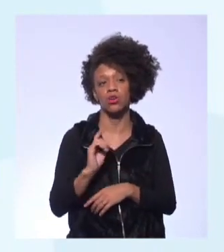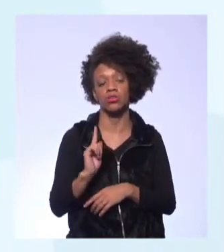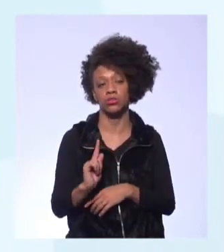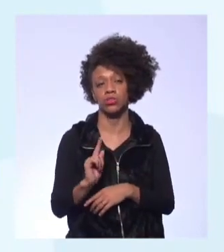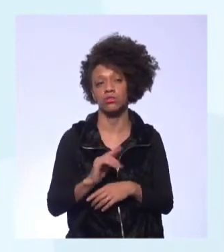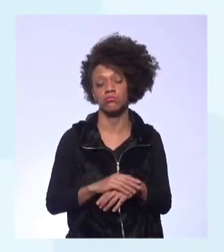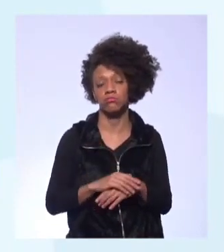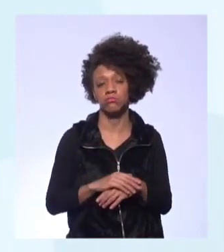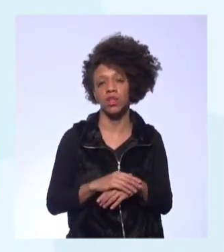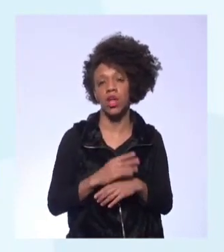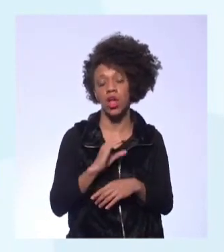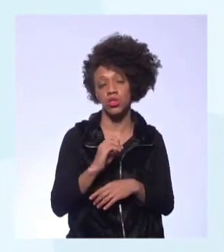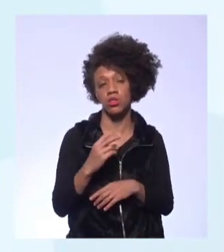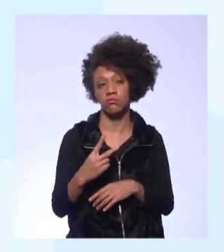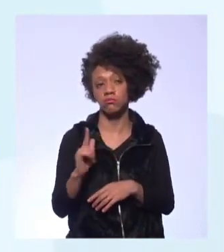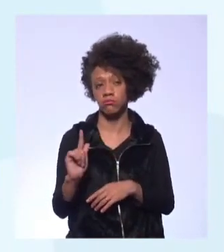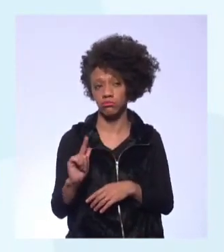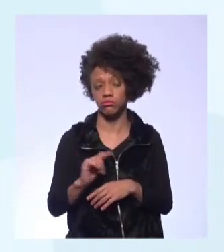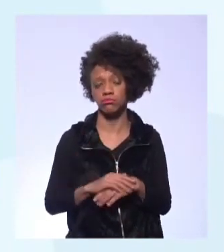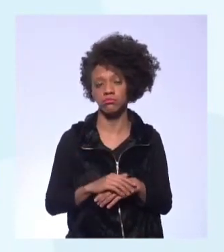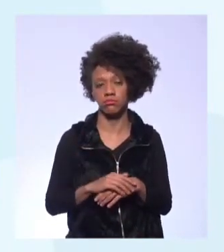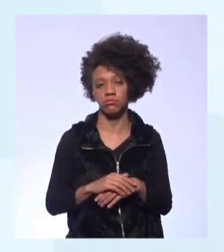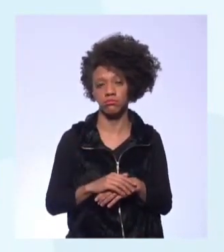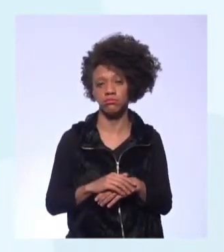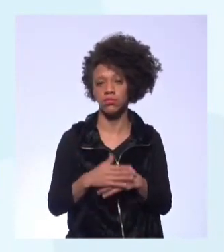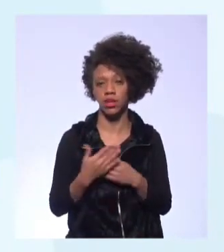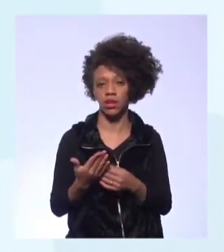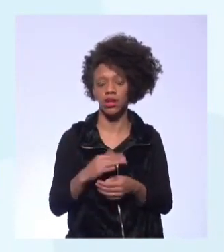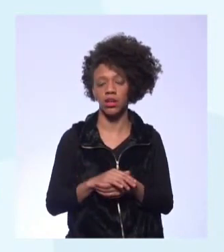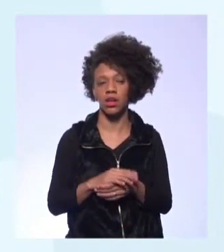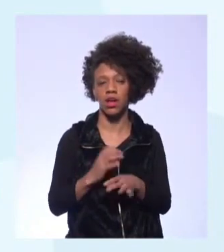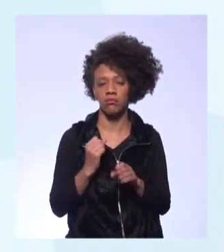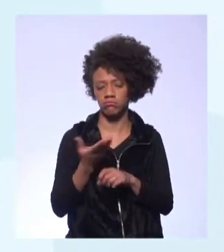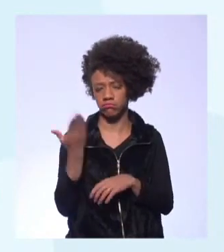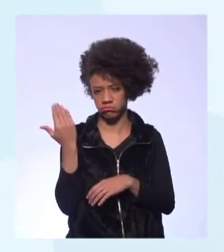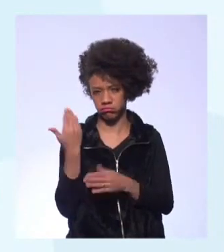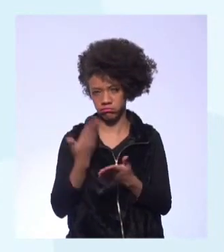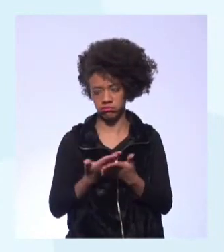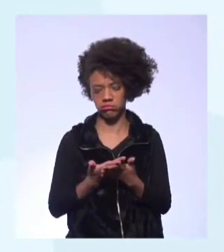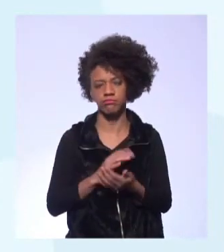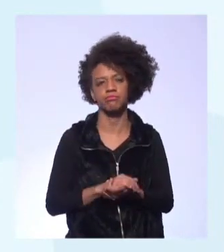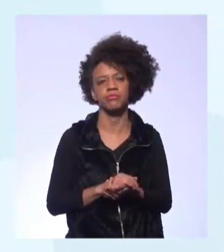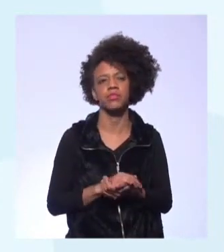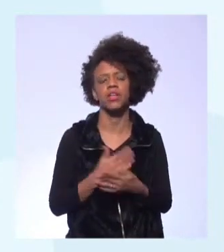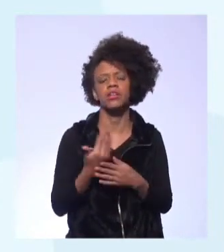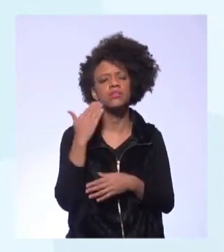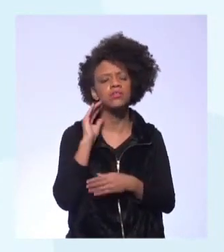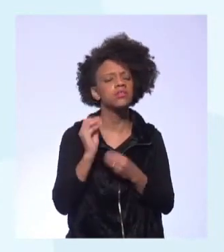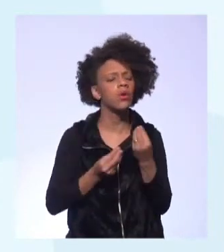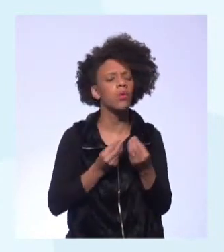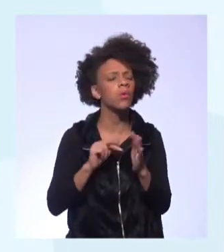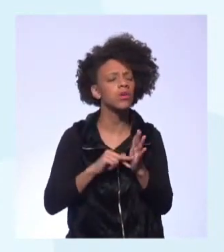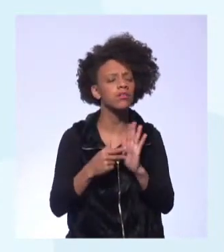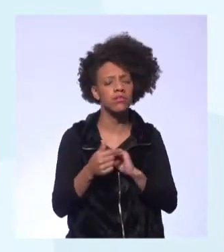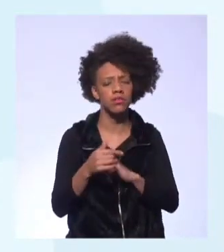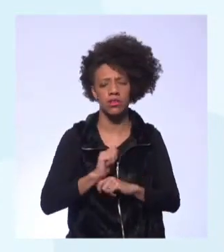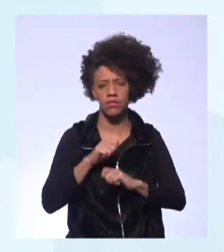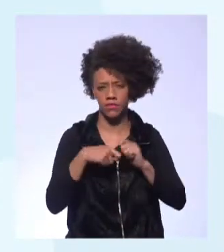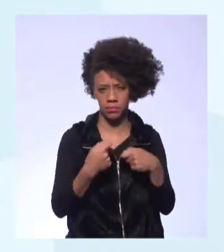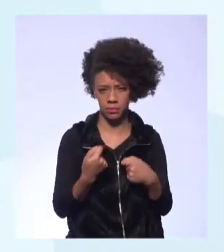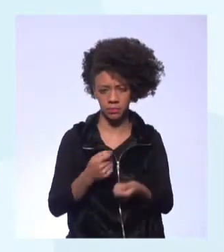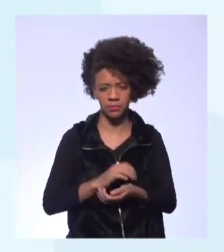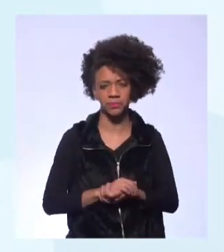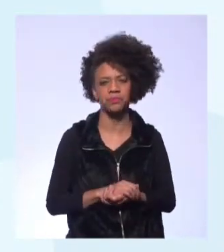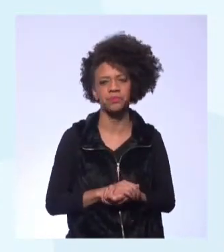2H2OG. Nós vimos lá essa equação lá atrás, né? Que é a equação da formação da água. Então, vamos entender o que significa cada simbologia